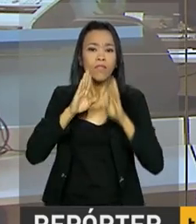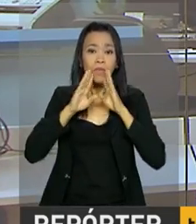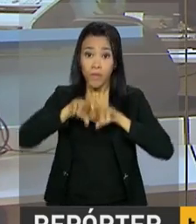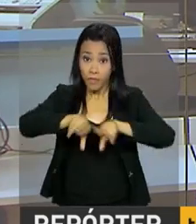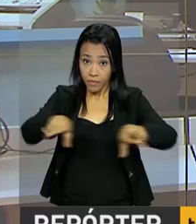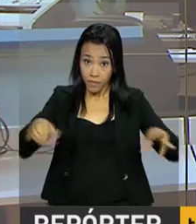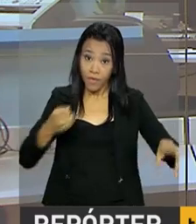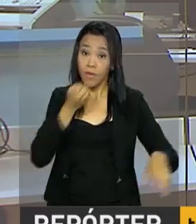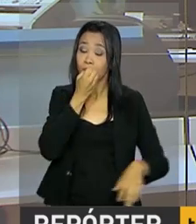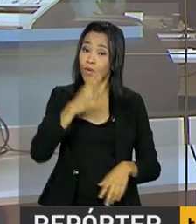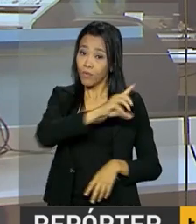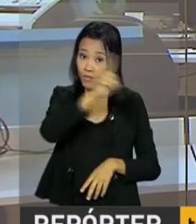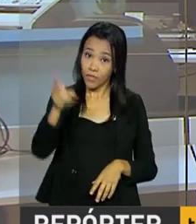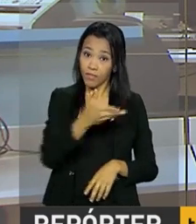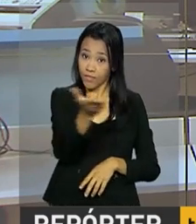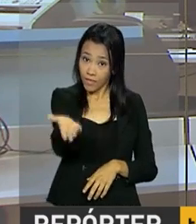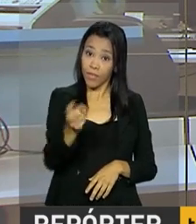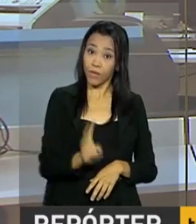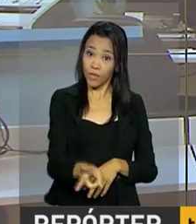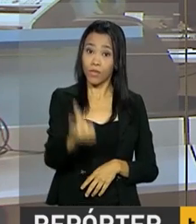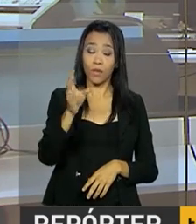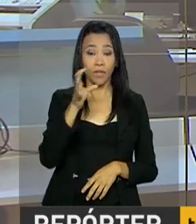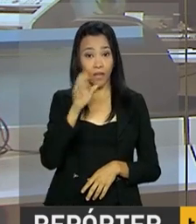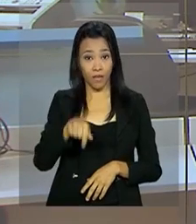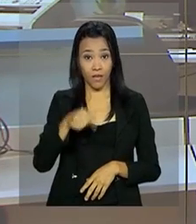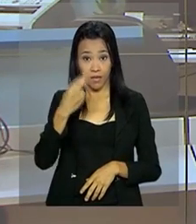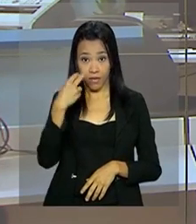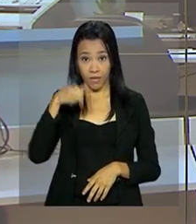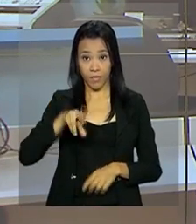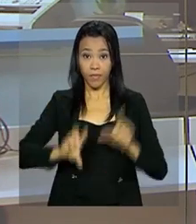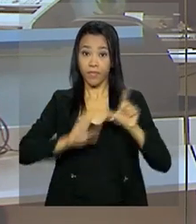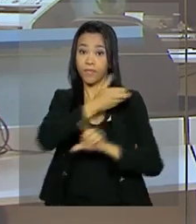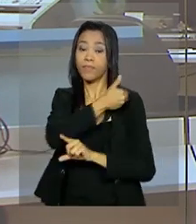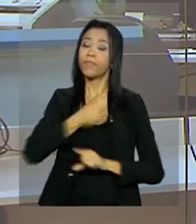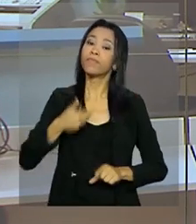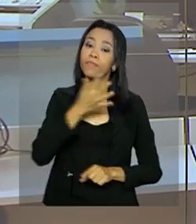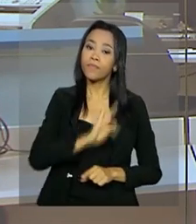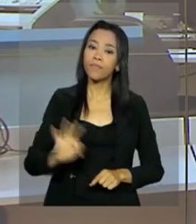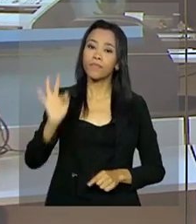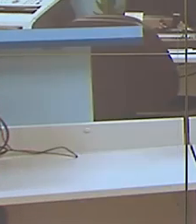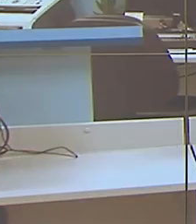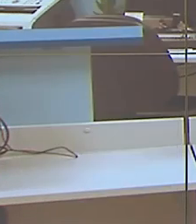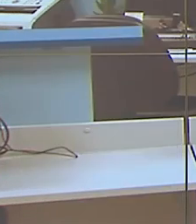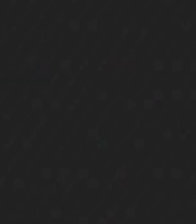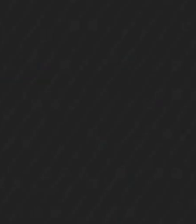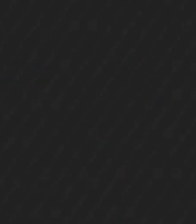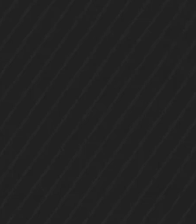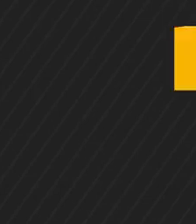sociais. Um bom dia para você e continue com a gente aqui na NBR, a TV do Governo Federal.